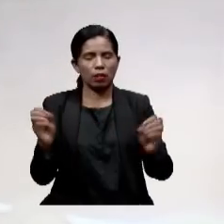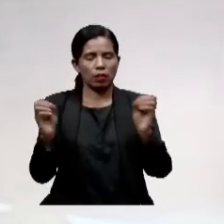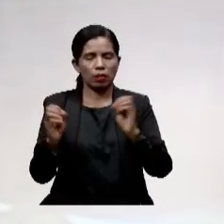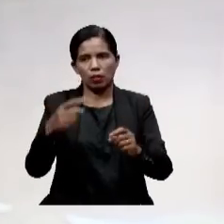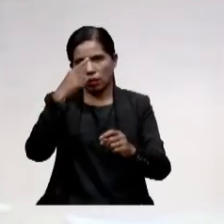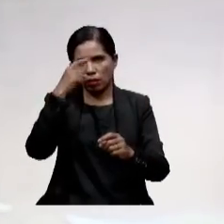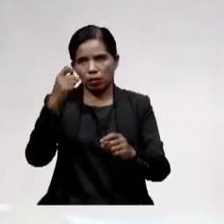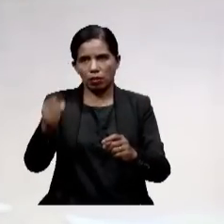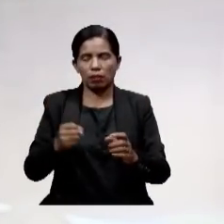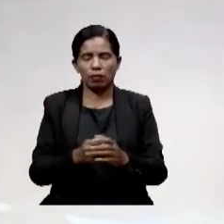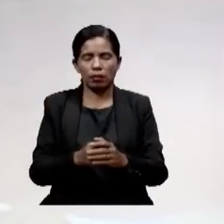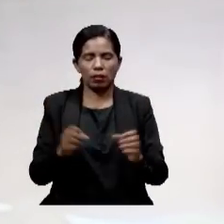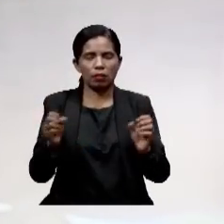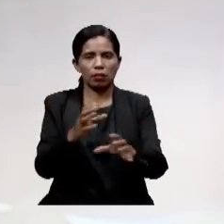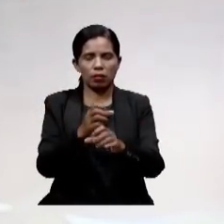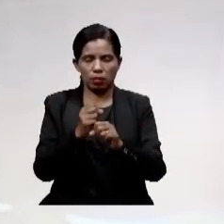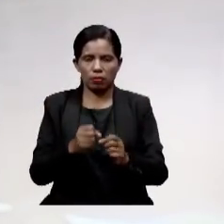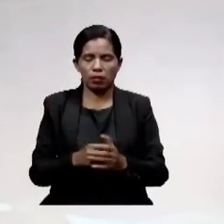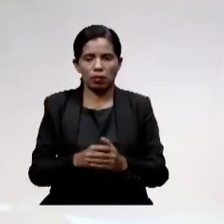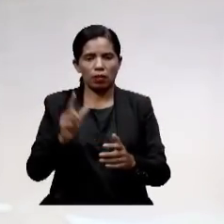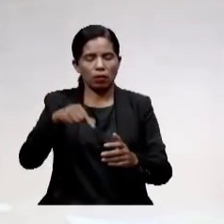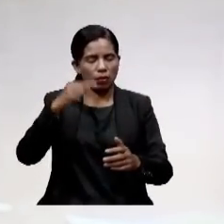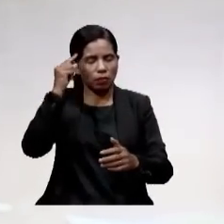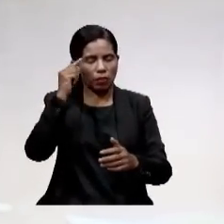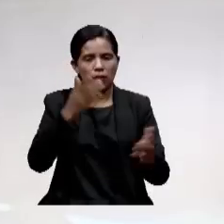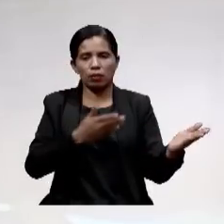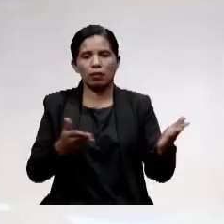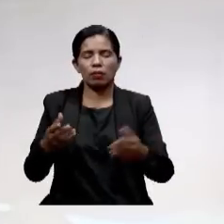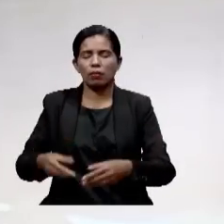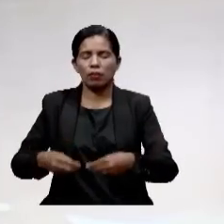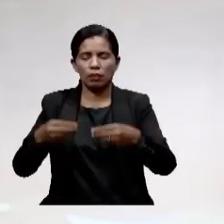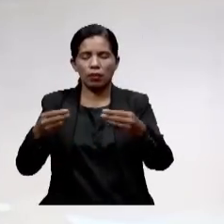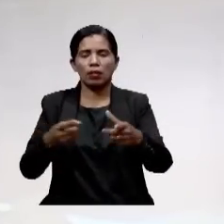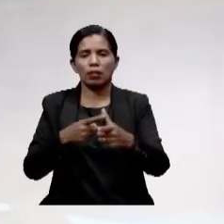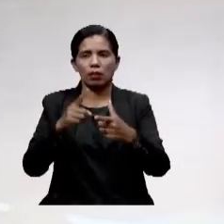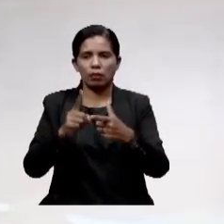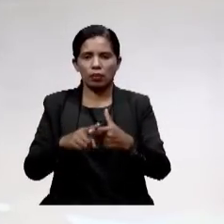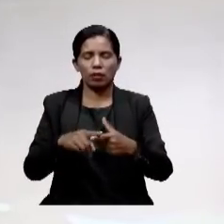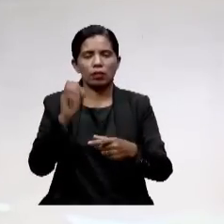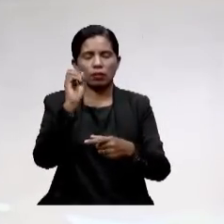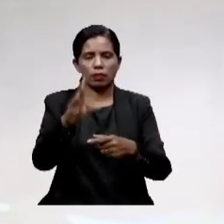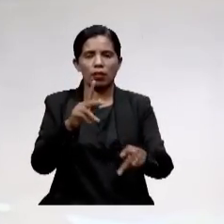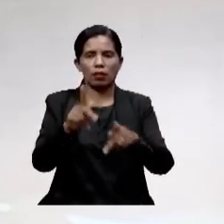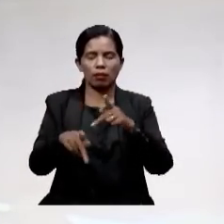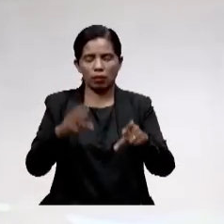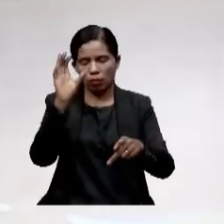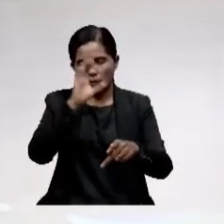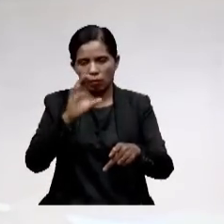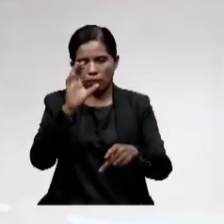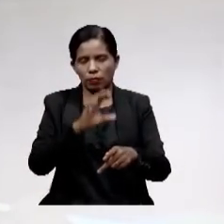tamba estrangeiro la simu nebe governo lori mai foti fali banain depois tuda fali deha nema ruma makba mobiliza